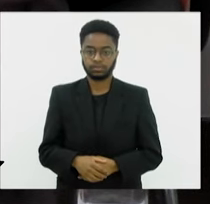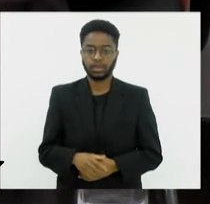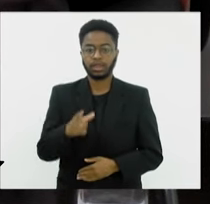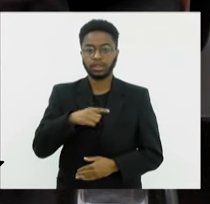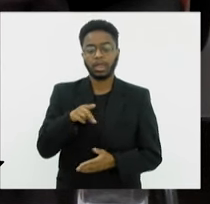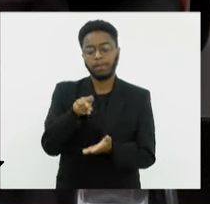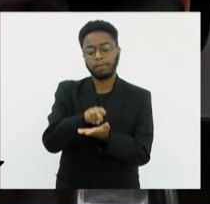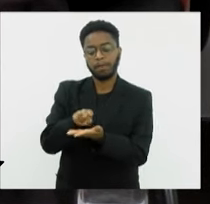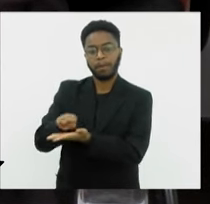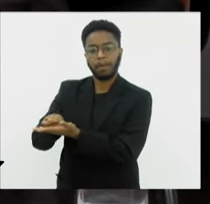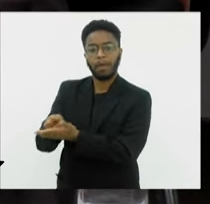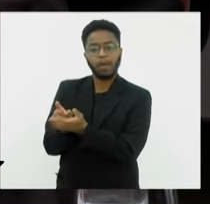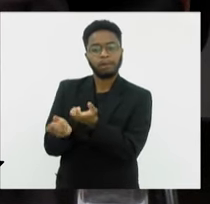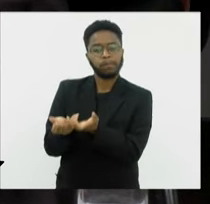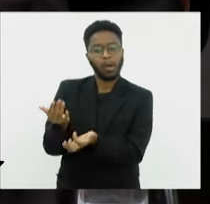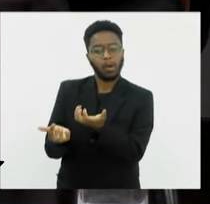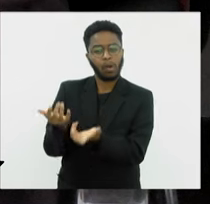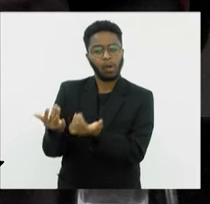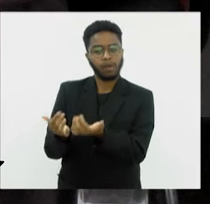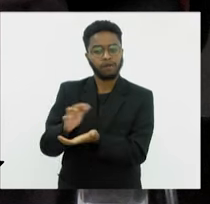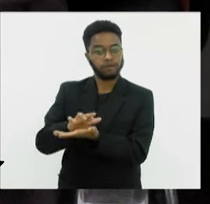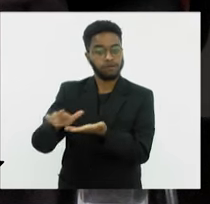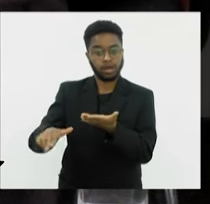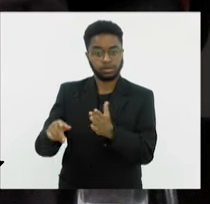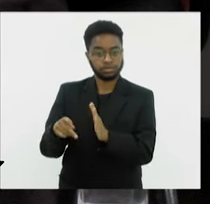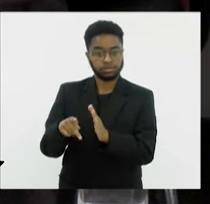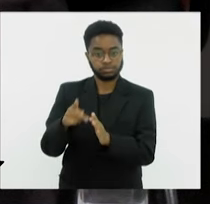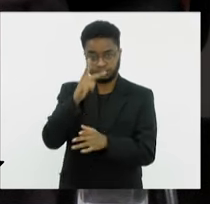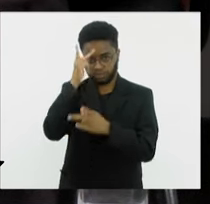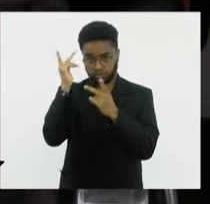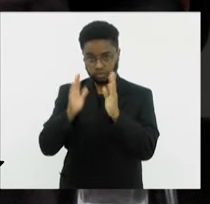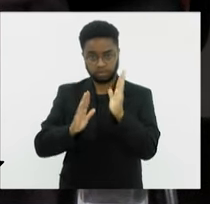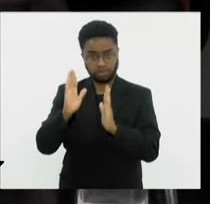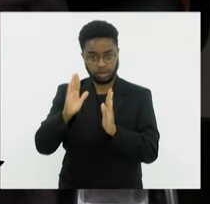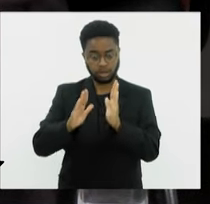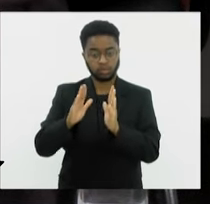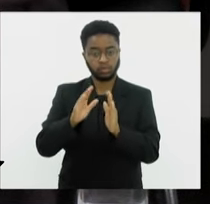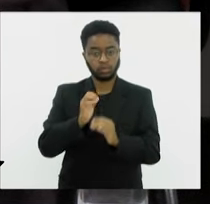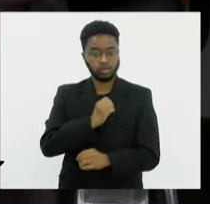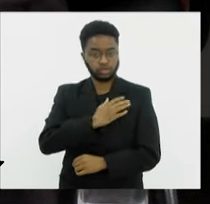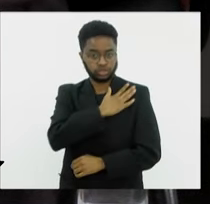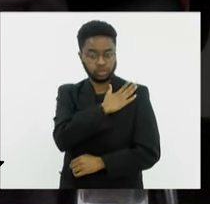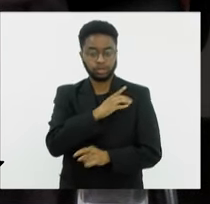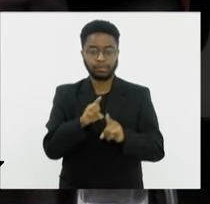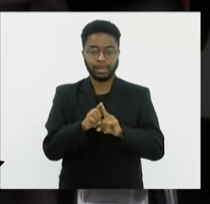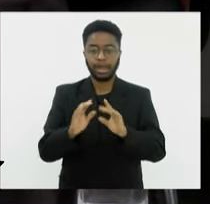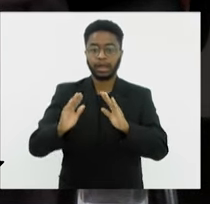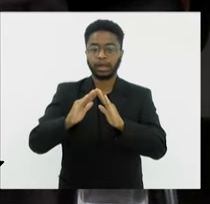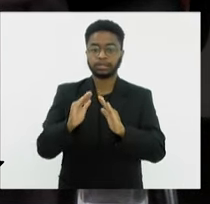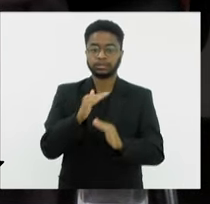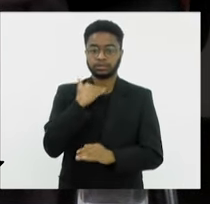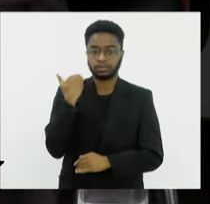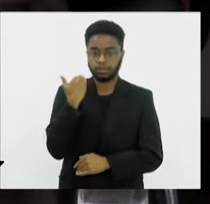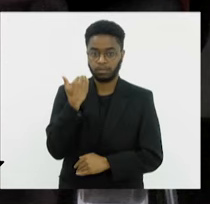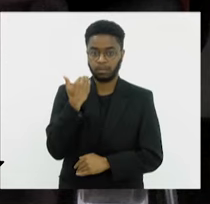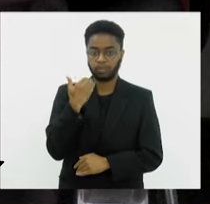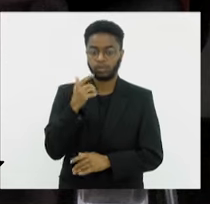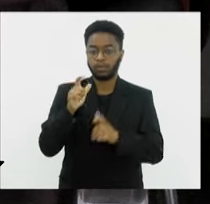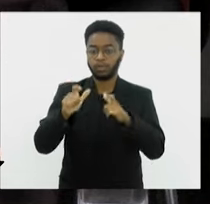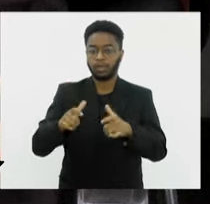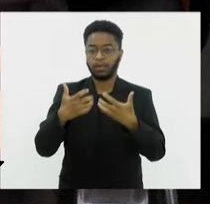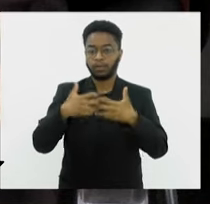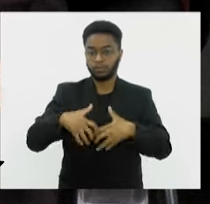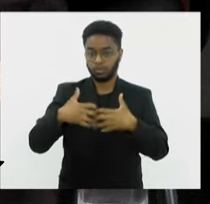quantas e quantas vítimas da ditadura. A Casa da Morte em